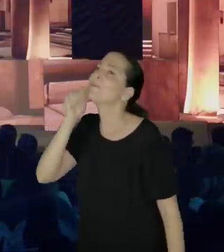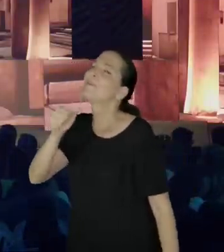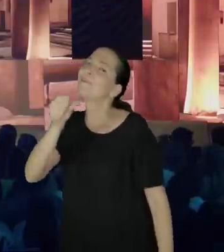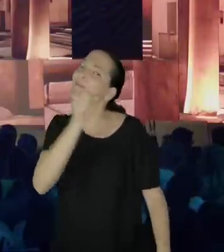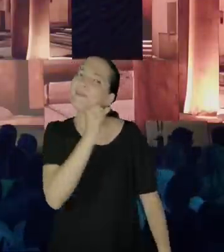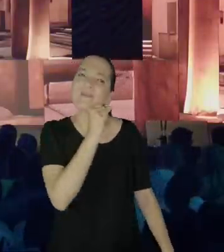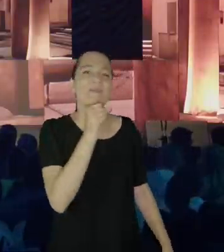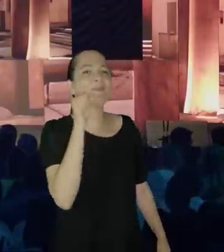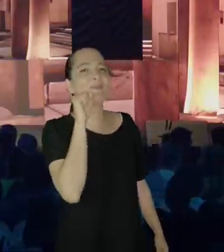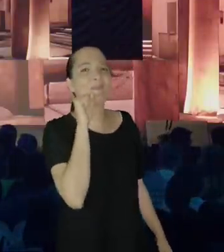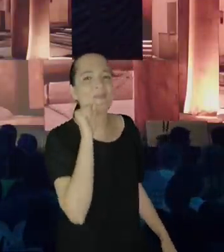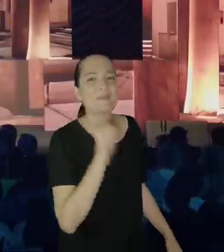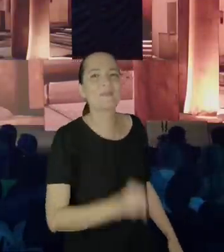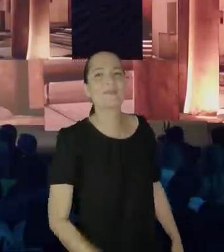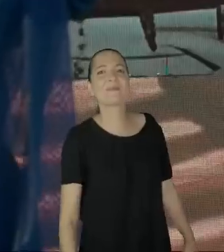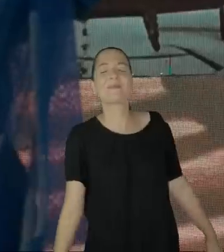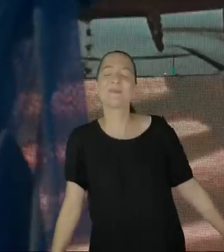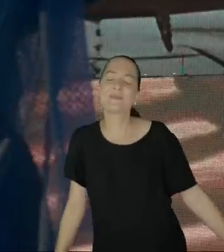Samaritana,